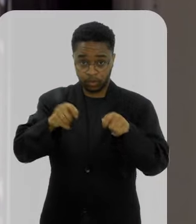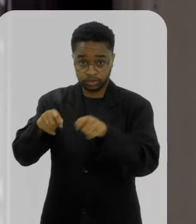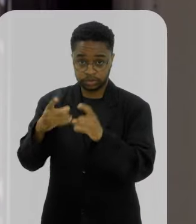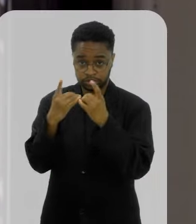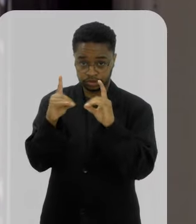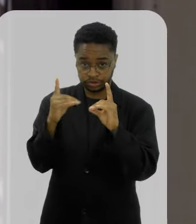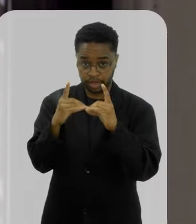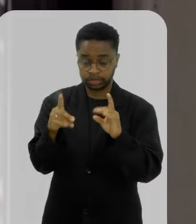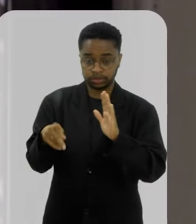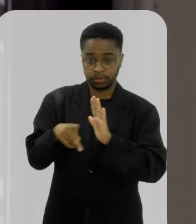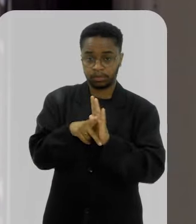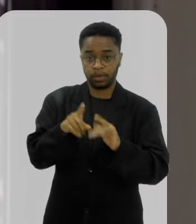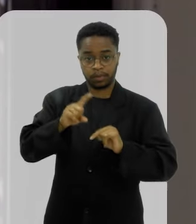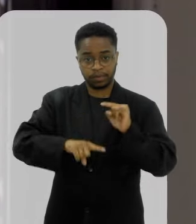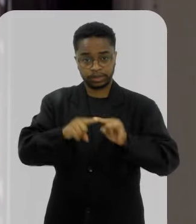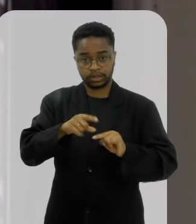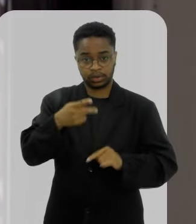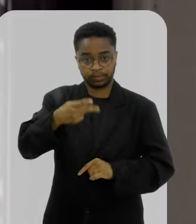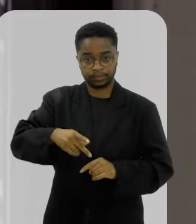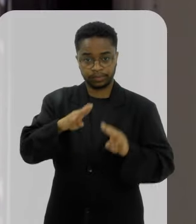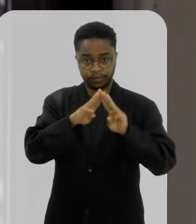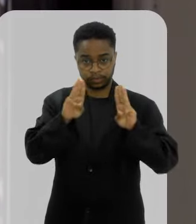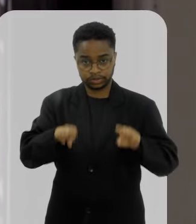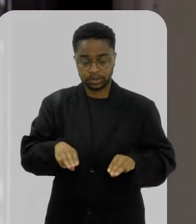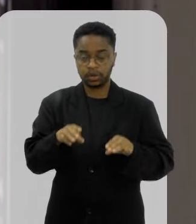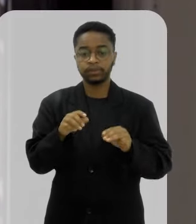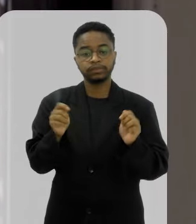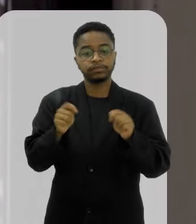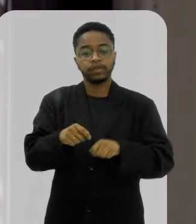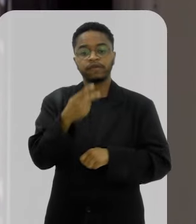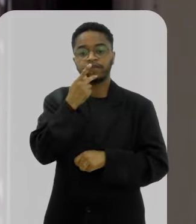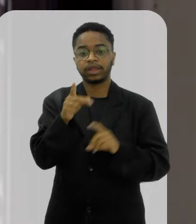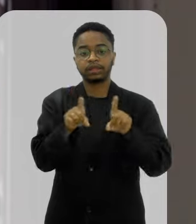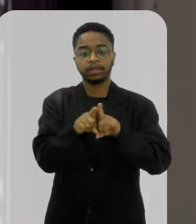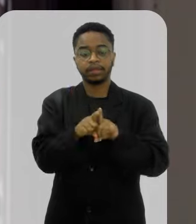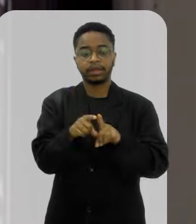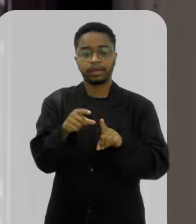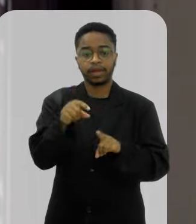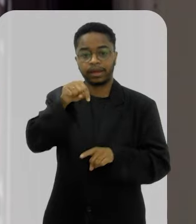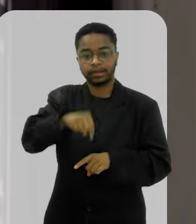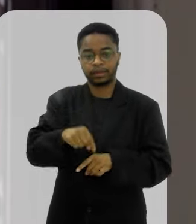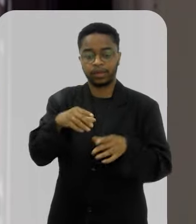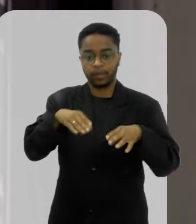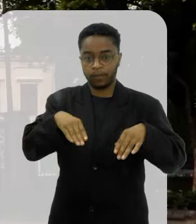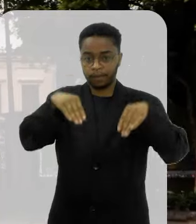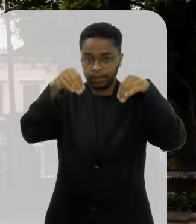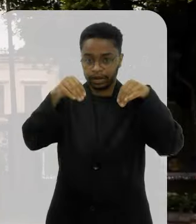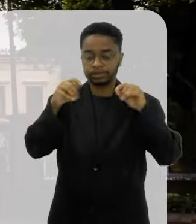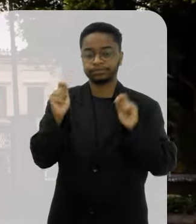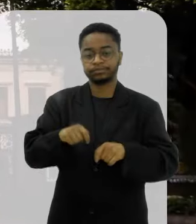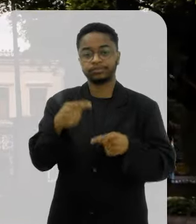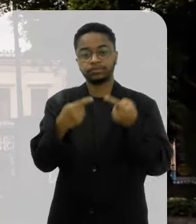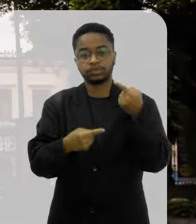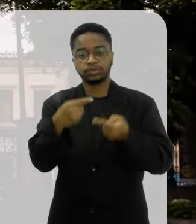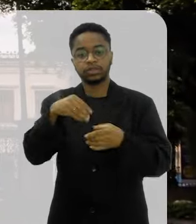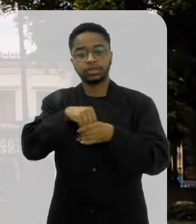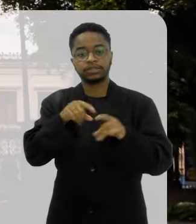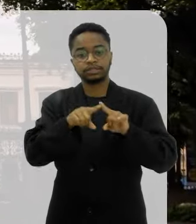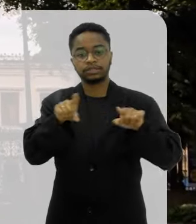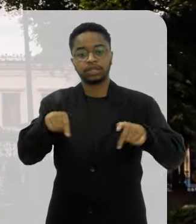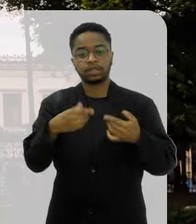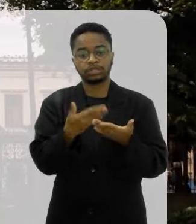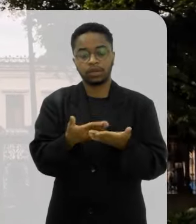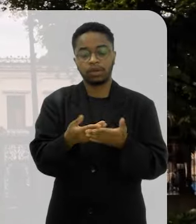Além das possibilidades didáticas do acervo, nós podemos abordar o próprio palácio na sala